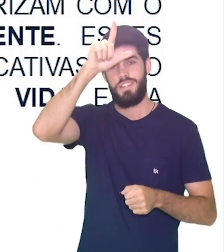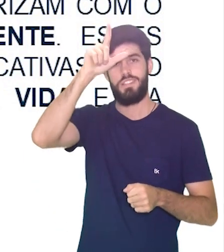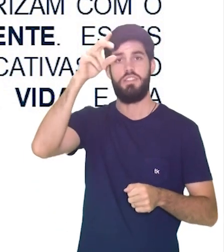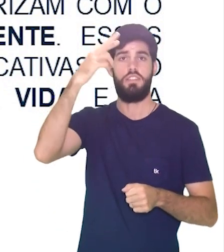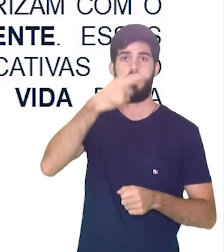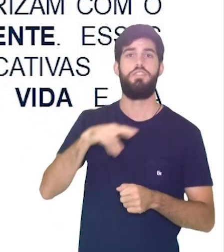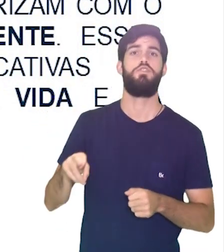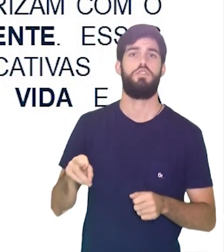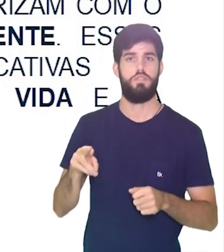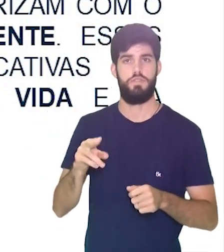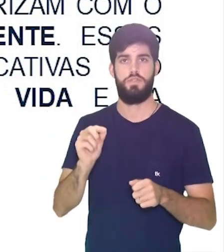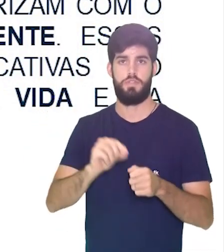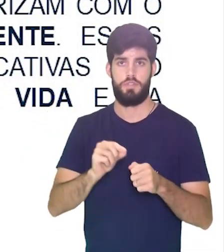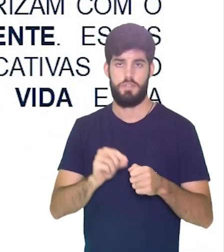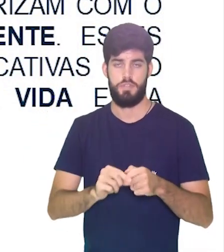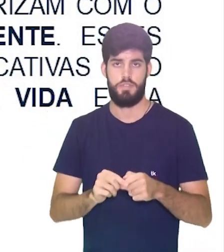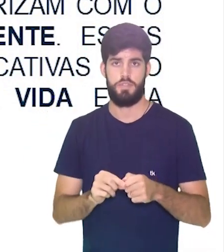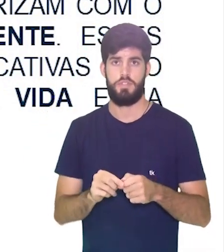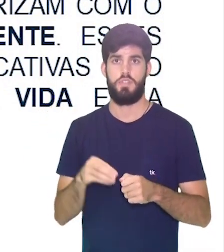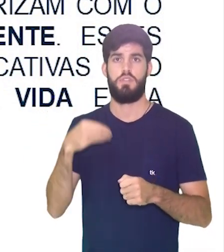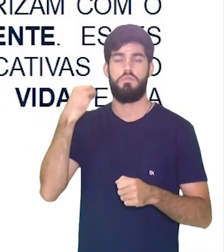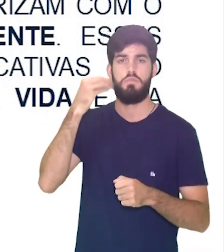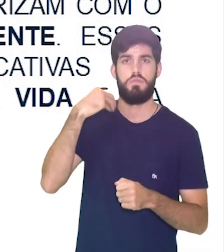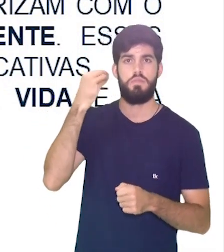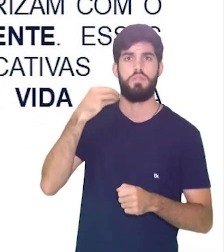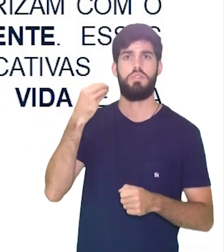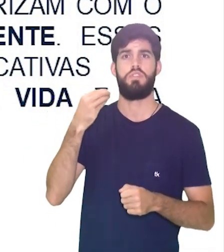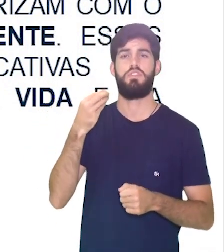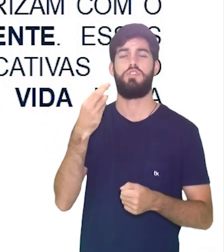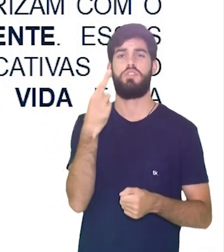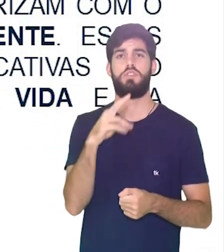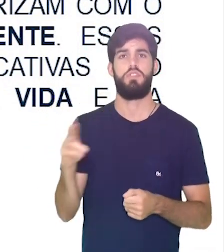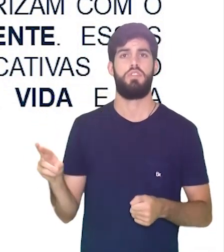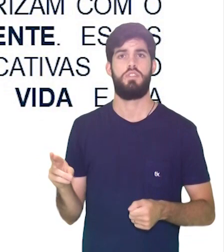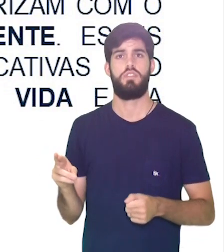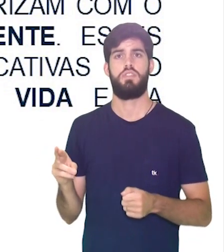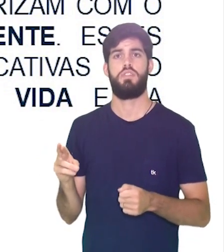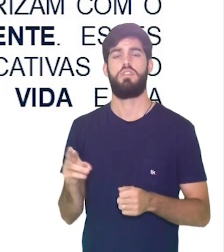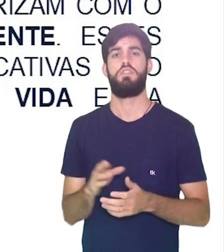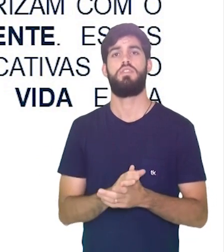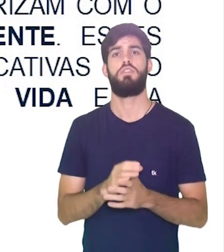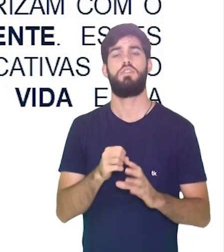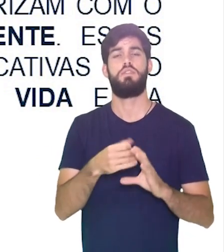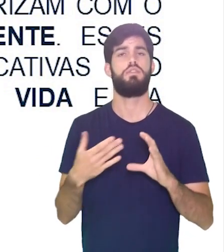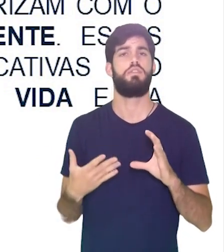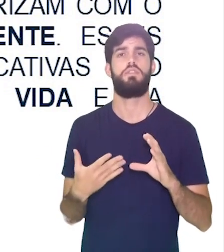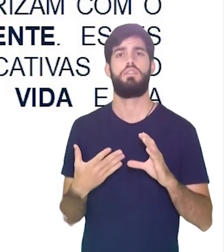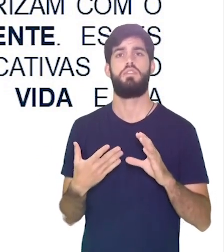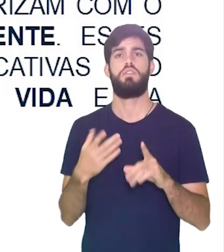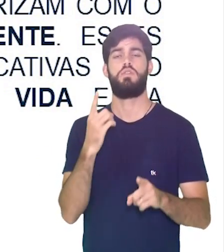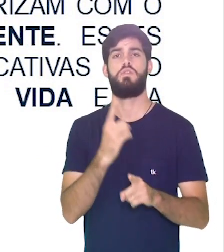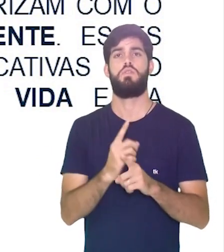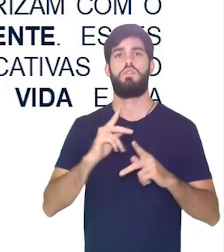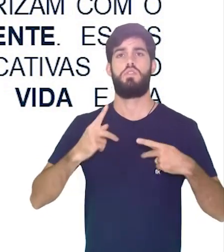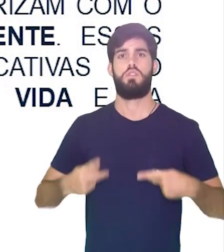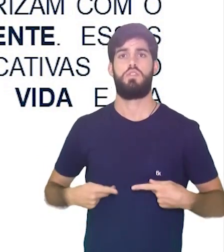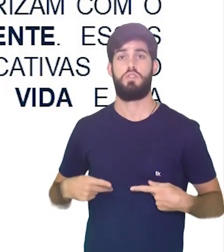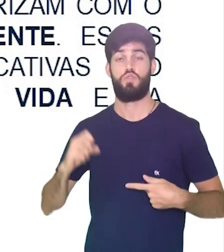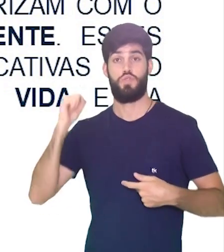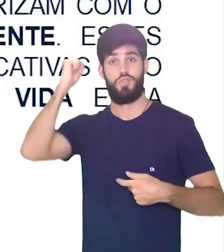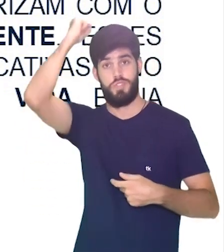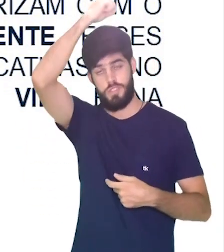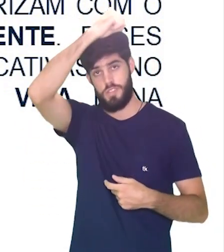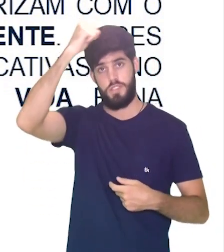líderes religiosos fizeram. As experiências religiosas se caracterizam com o encontro do ser humano com